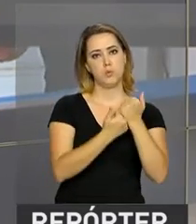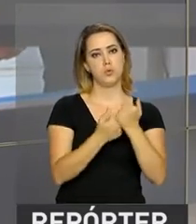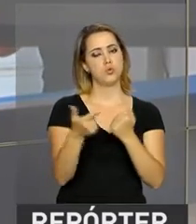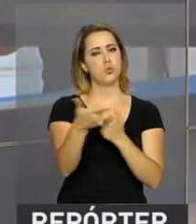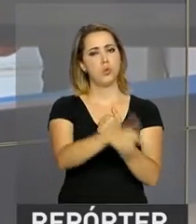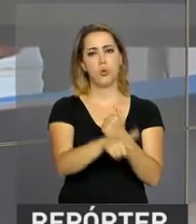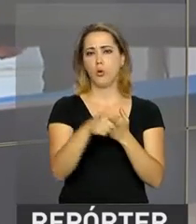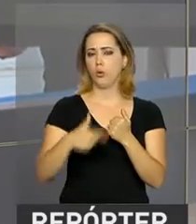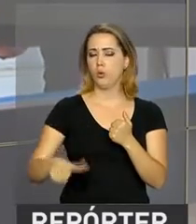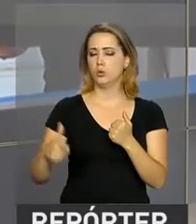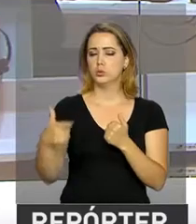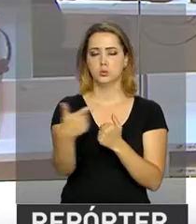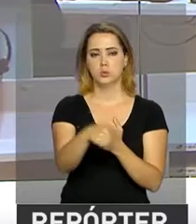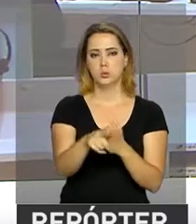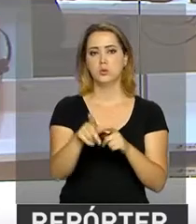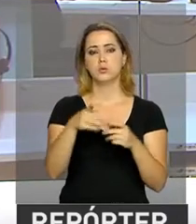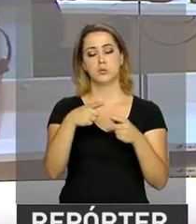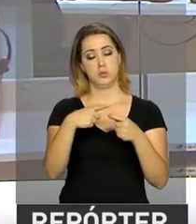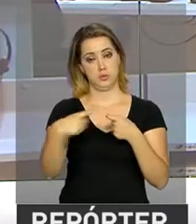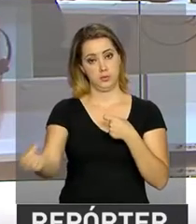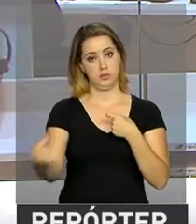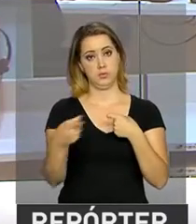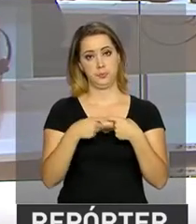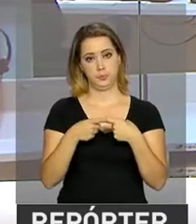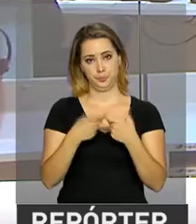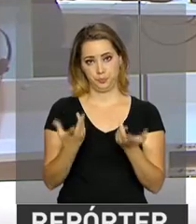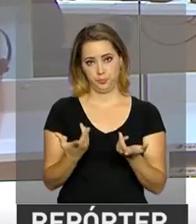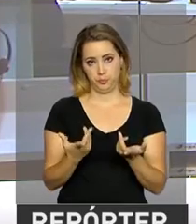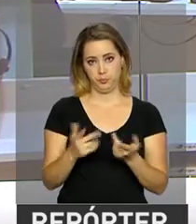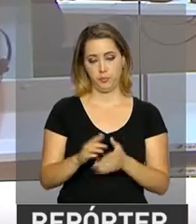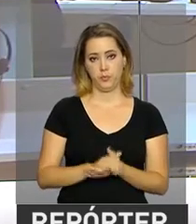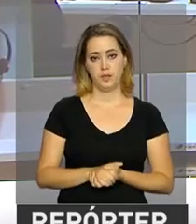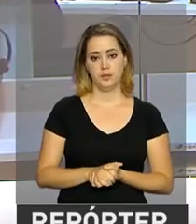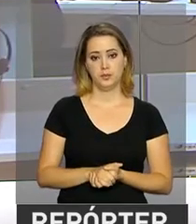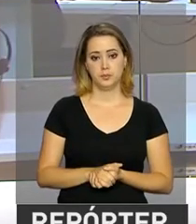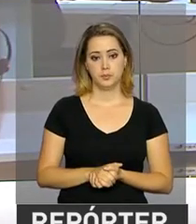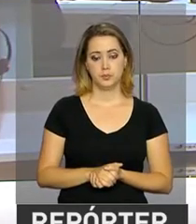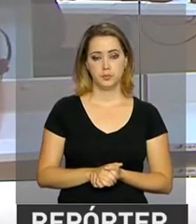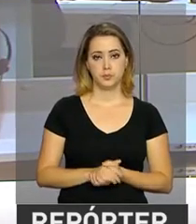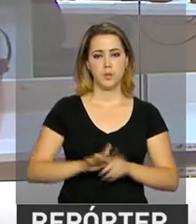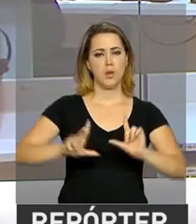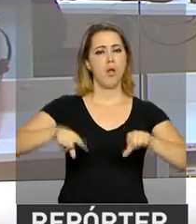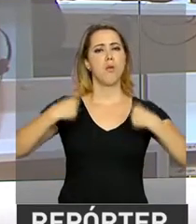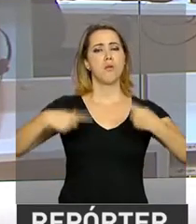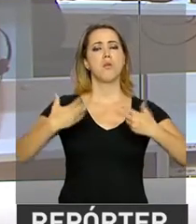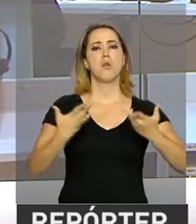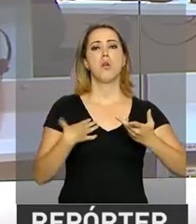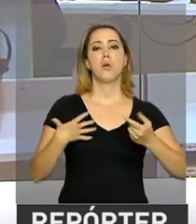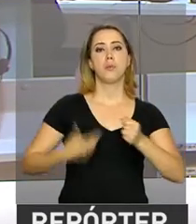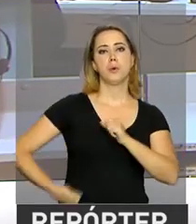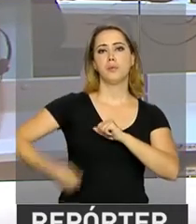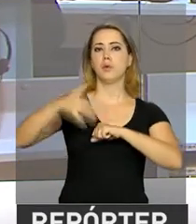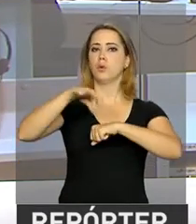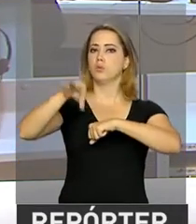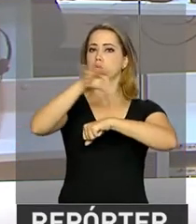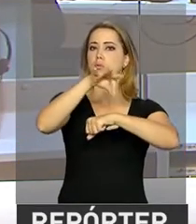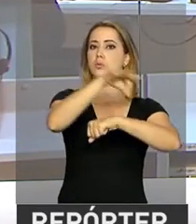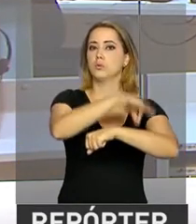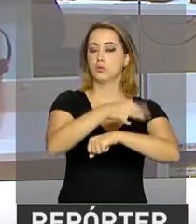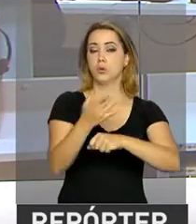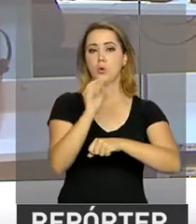já deixaram o programa para reforçar o combate ao mosquito aedes aegypti melhorar o atendimento à população